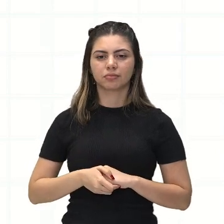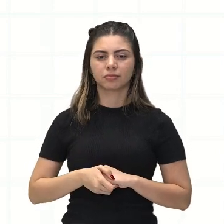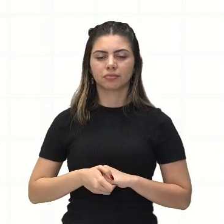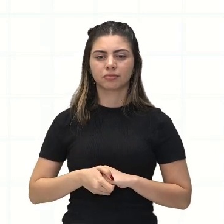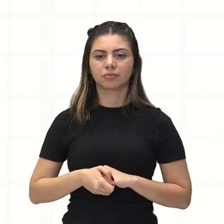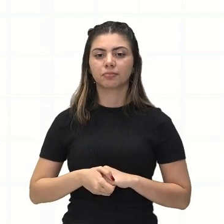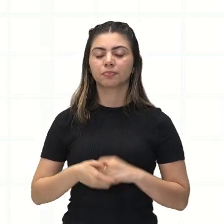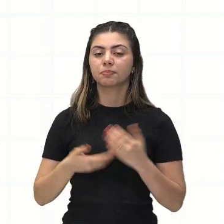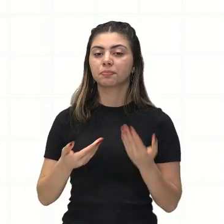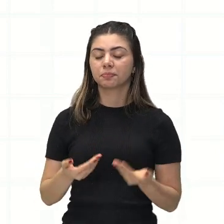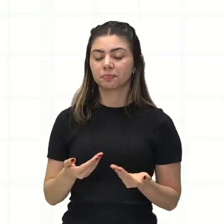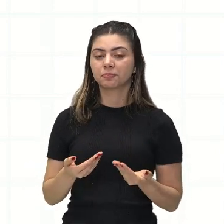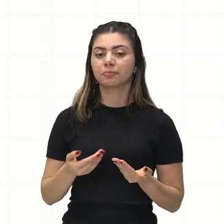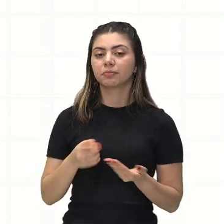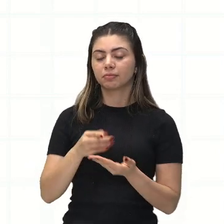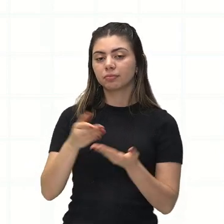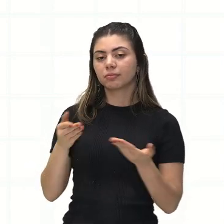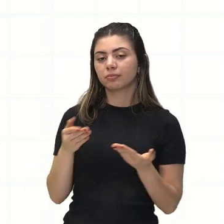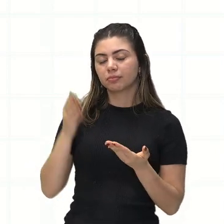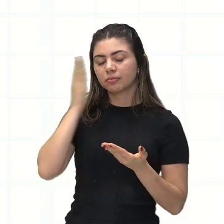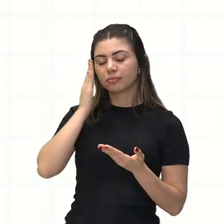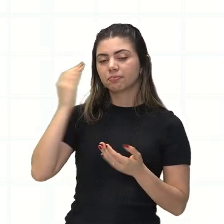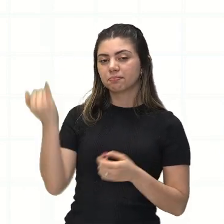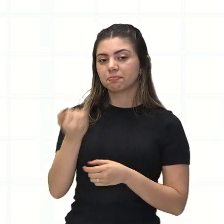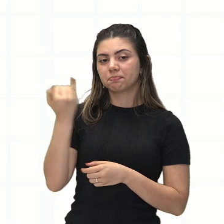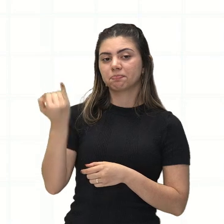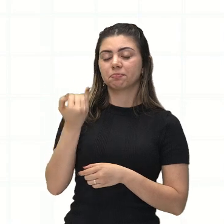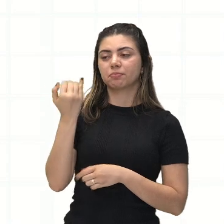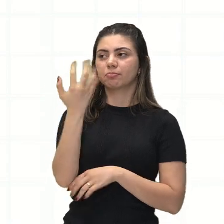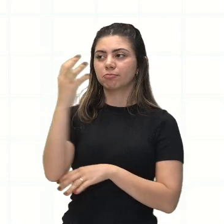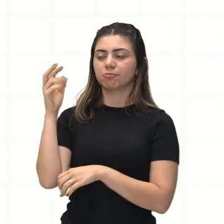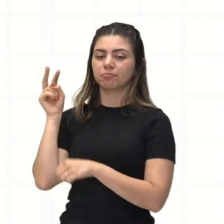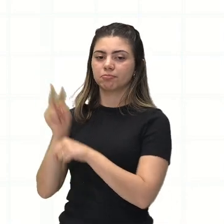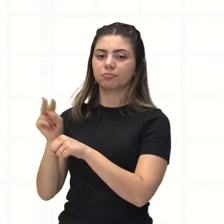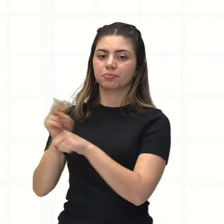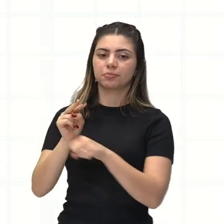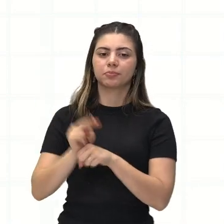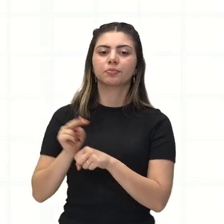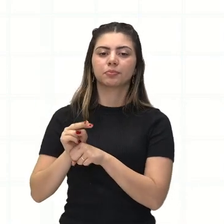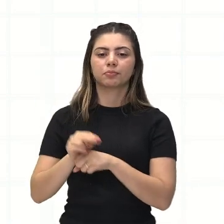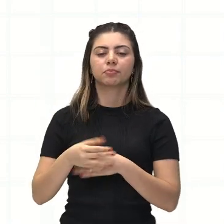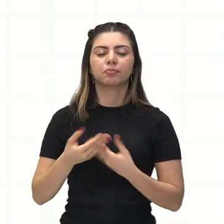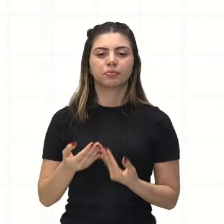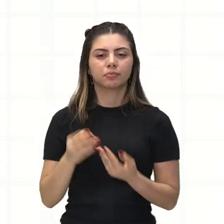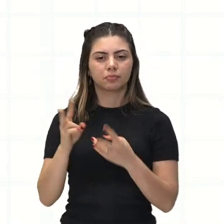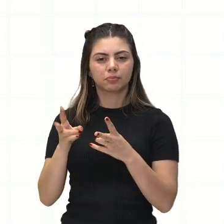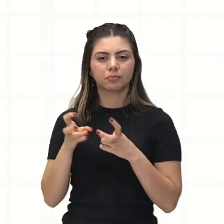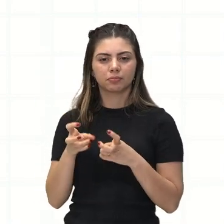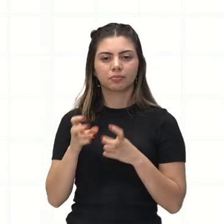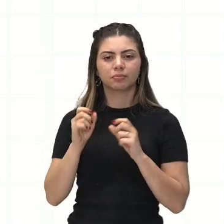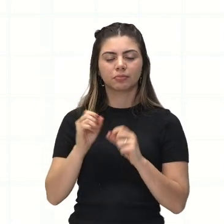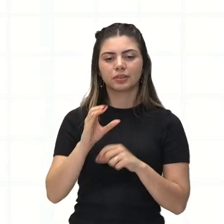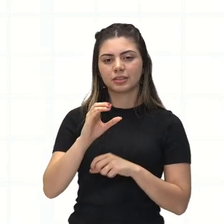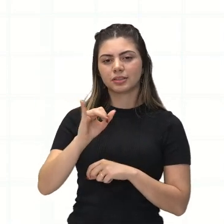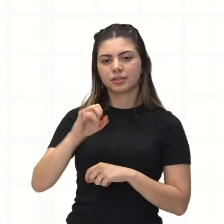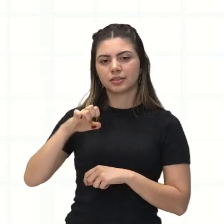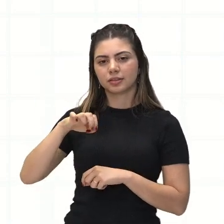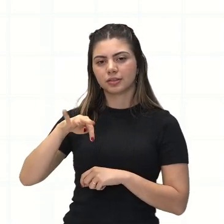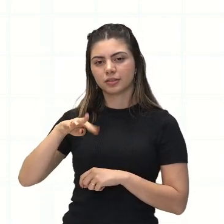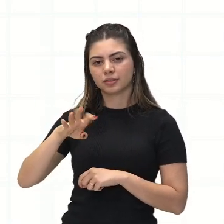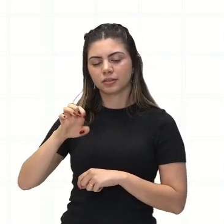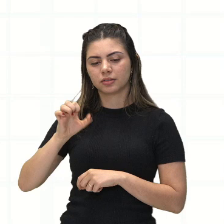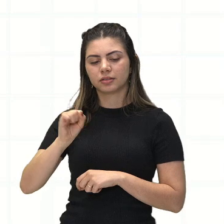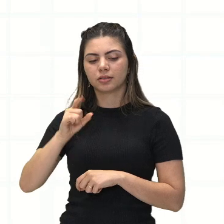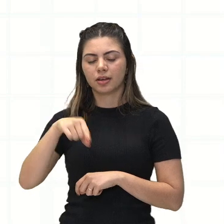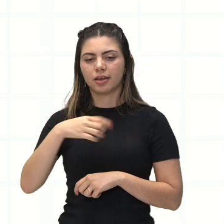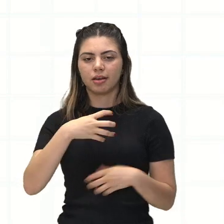Eles estavam cientes da importância da preservação ambiental. O da importância é o complemento nominal do adjetivo cientes, porque ele indica a qualidade pela qual os